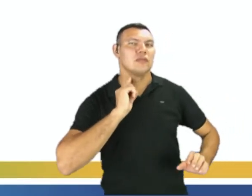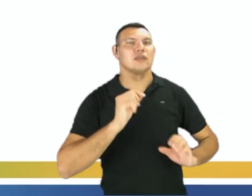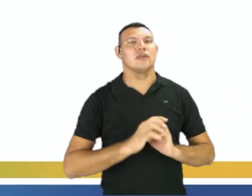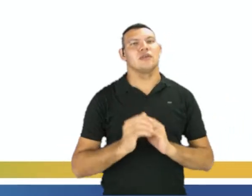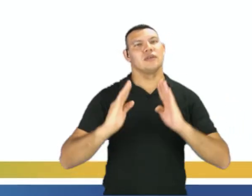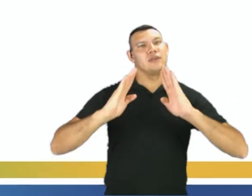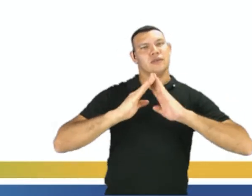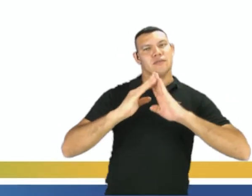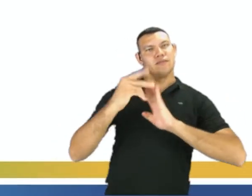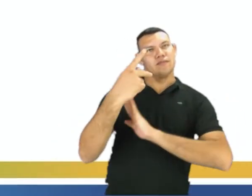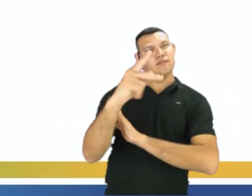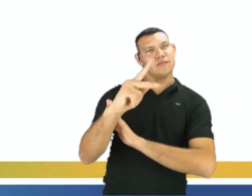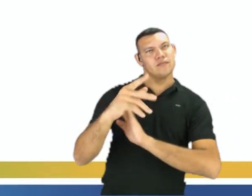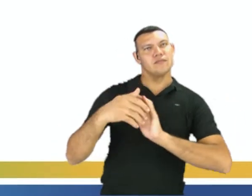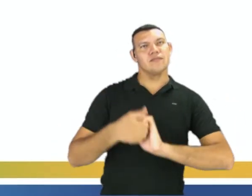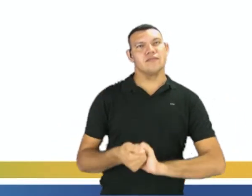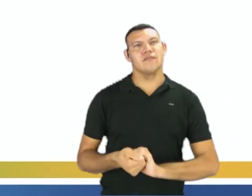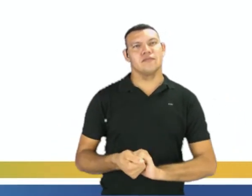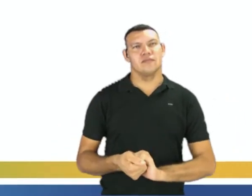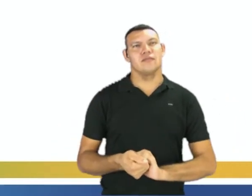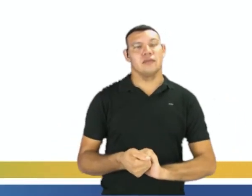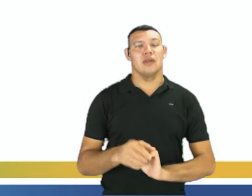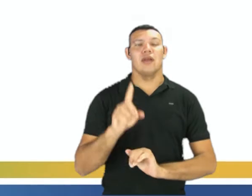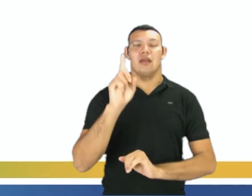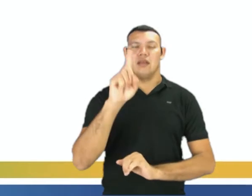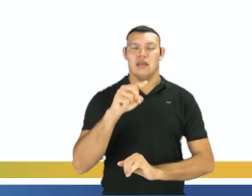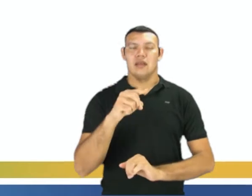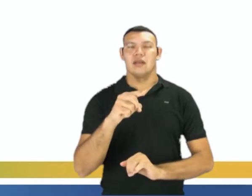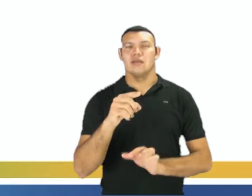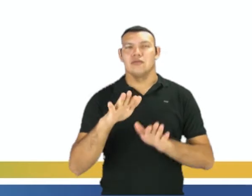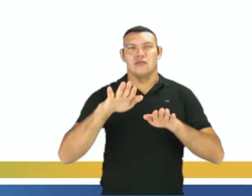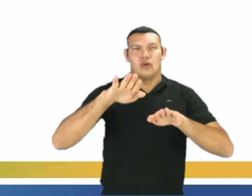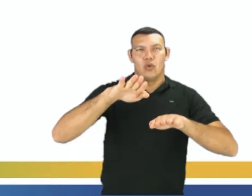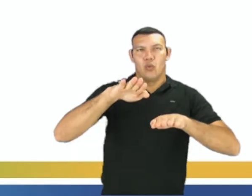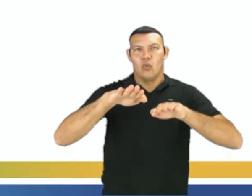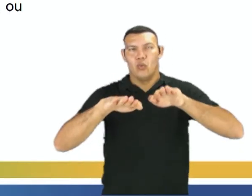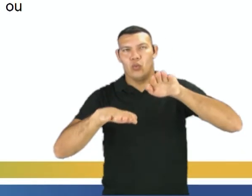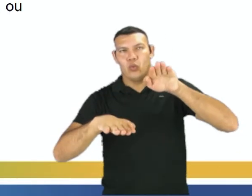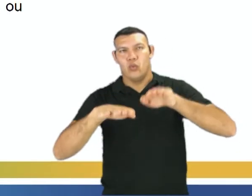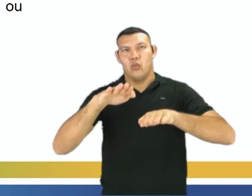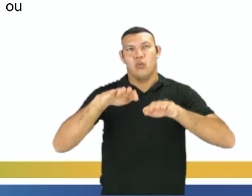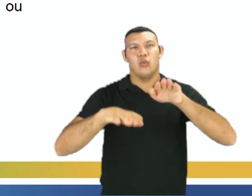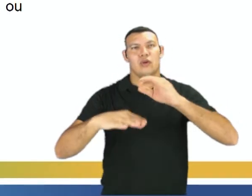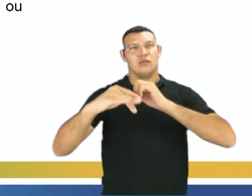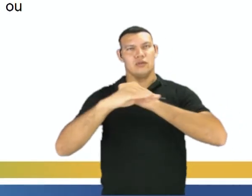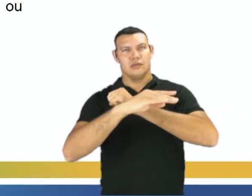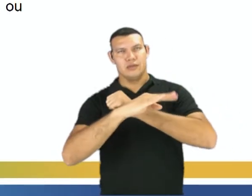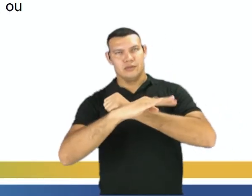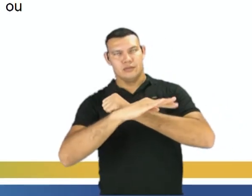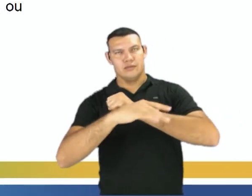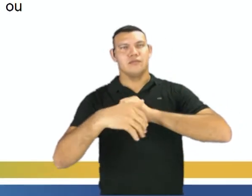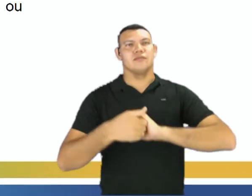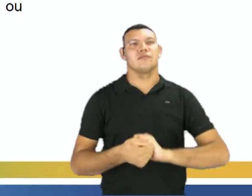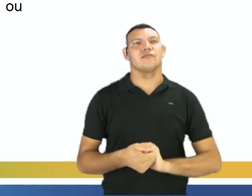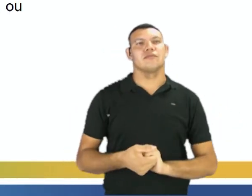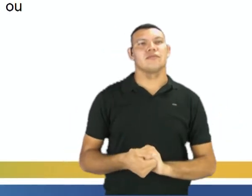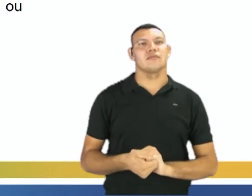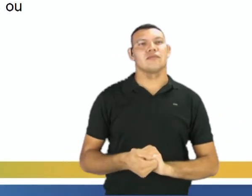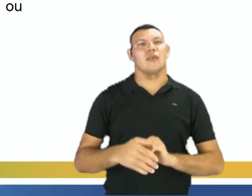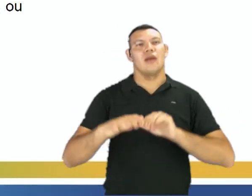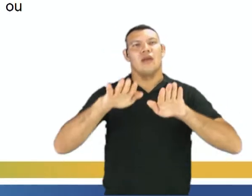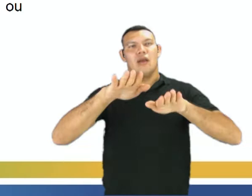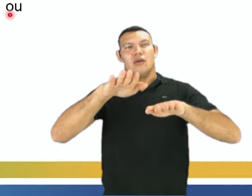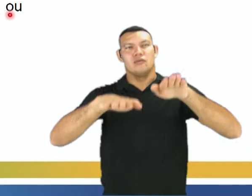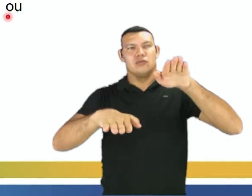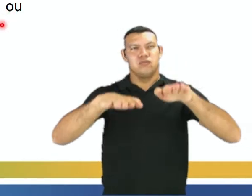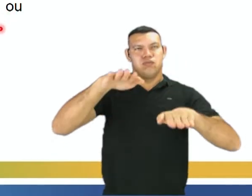iônico se baseia na correção da acidez dessas substâncias, ok? Da água. O equilíbrio iônico é um dos